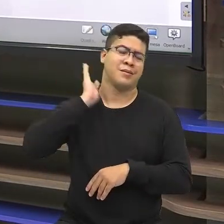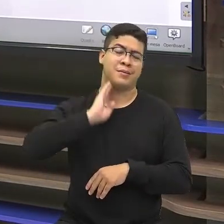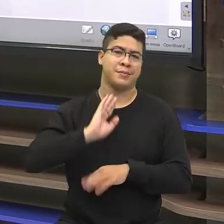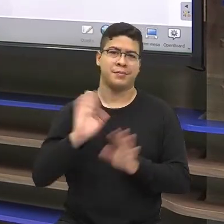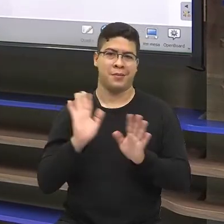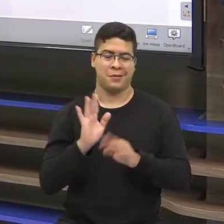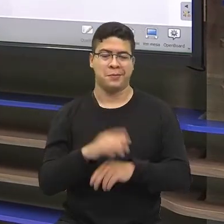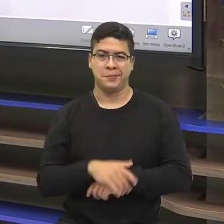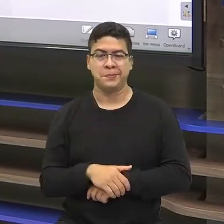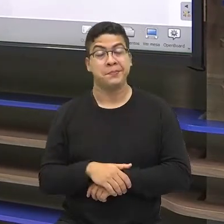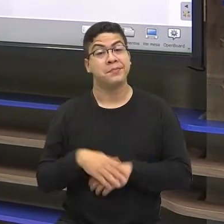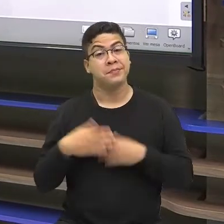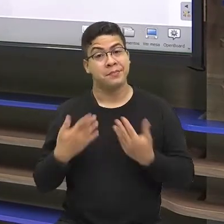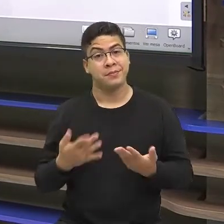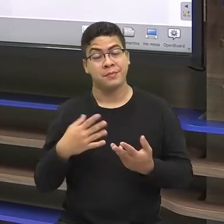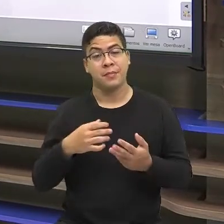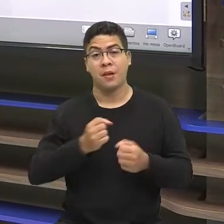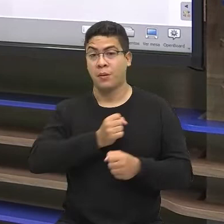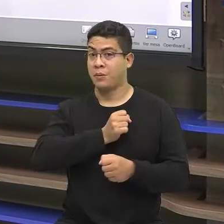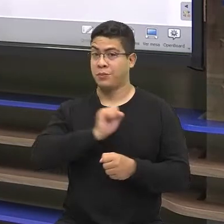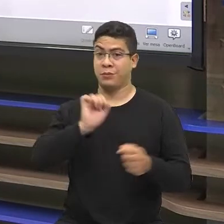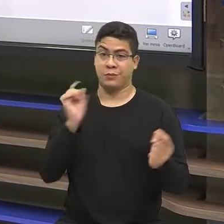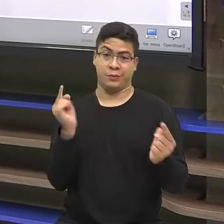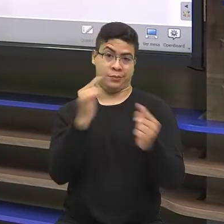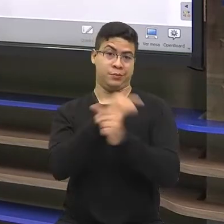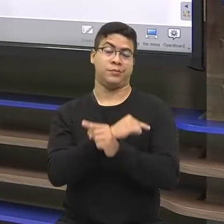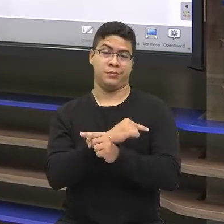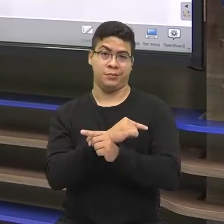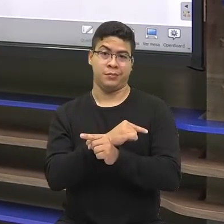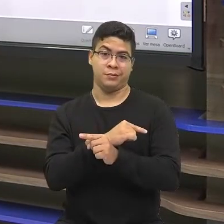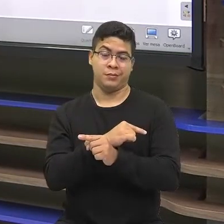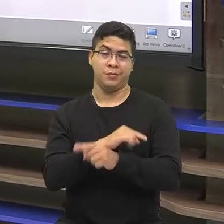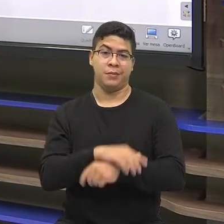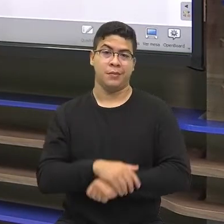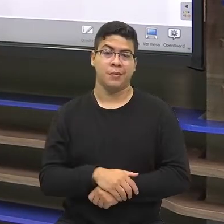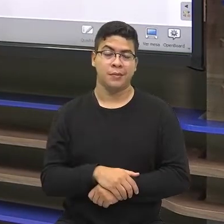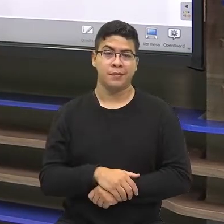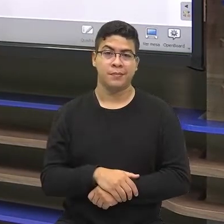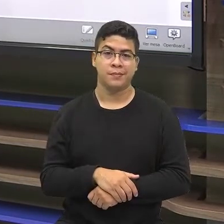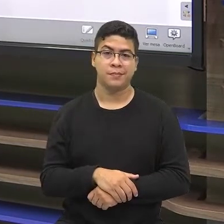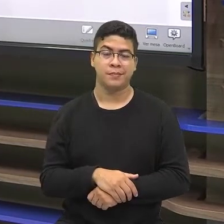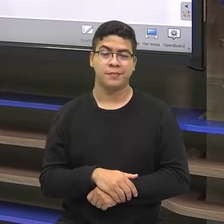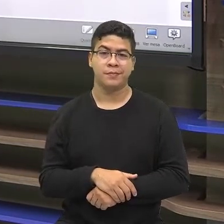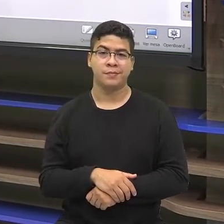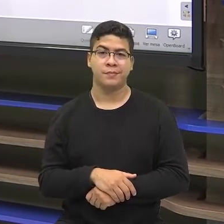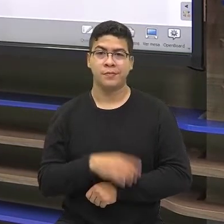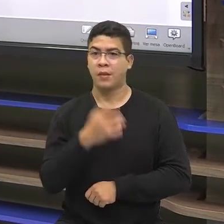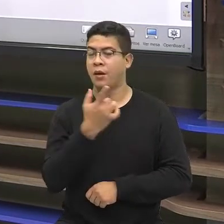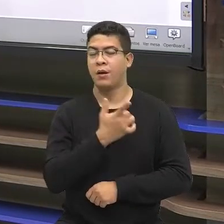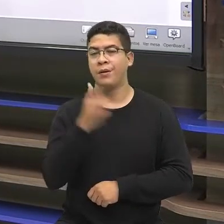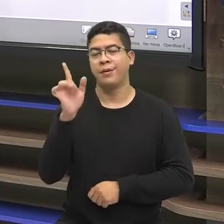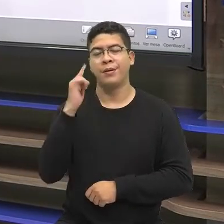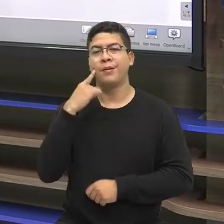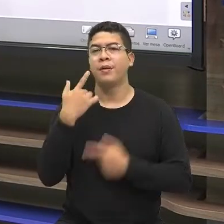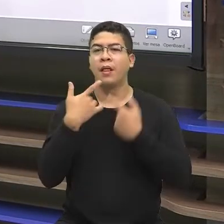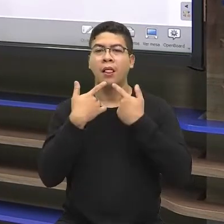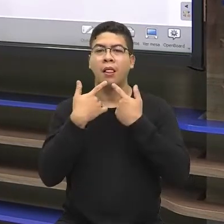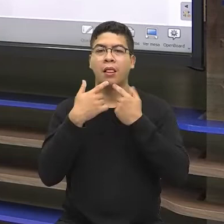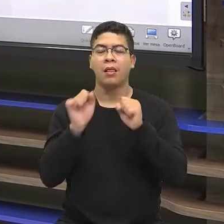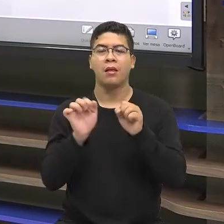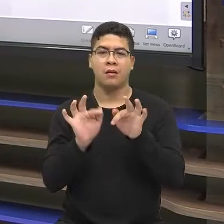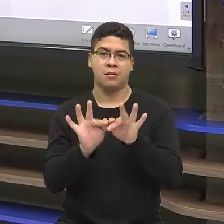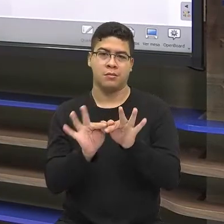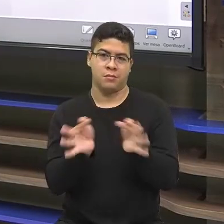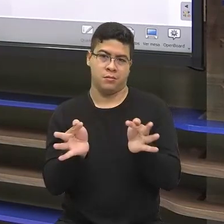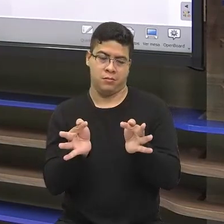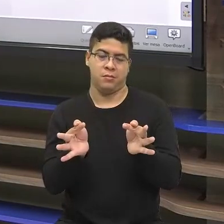né? Então, é um anti-herói, essa situação aí do Macunaíma. Outra situação, a linguagem simples,